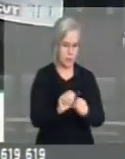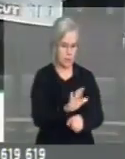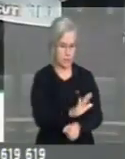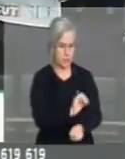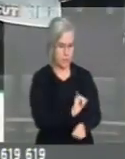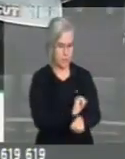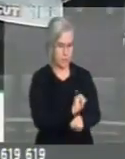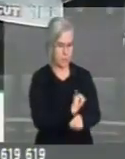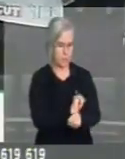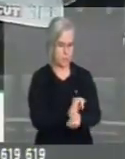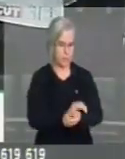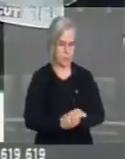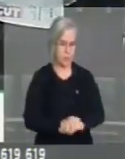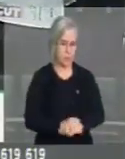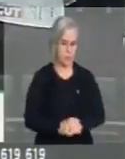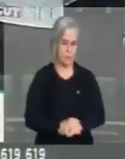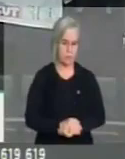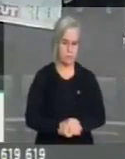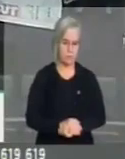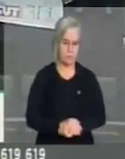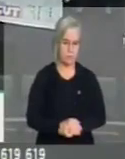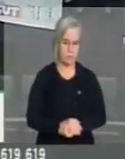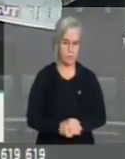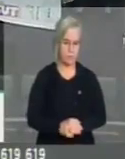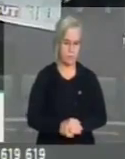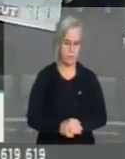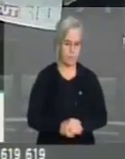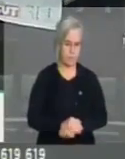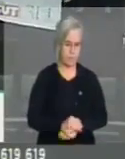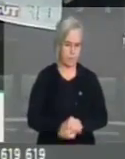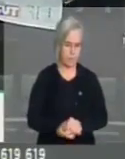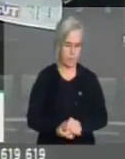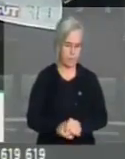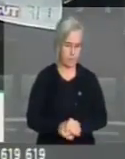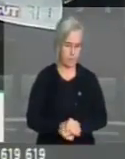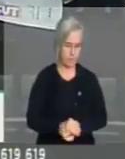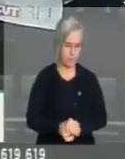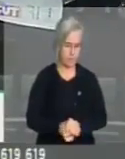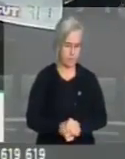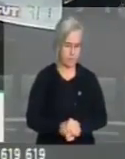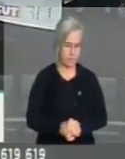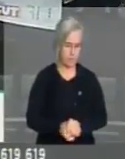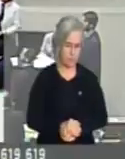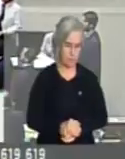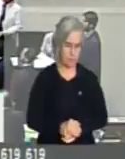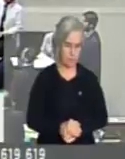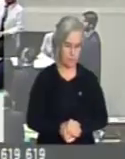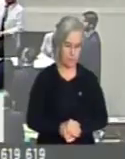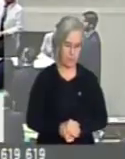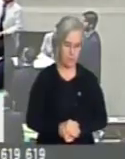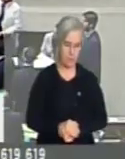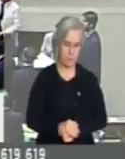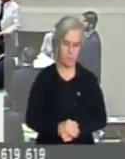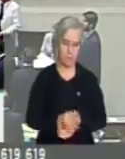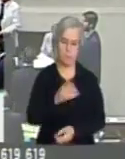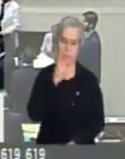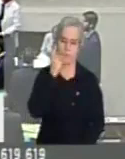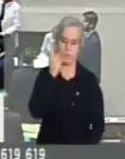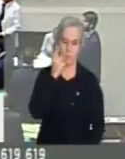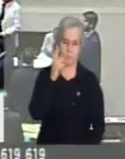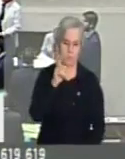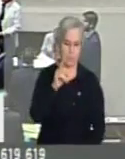minutinho. Por favor. Vamos parar o apito, por favor. Obrigado. Deputado Duarte Nogueira, com a